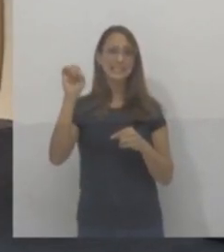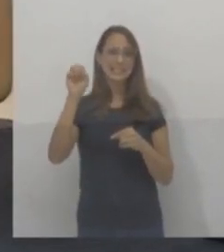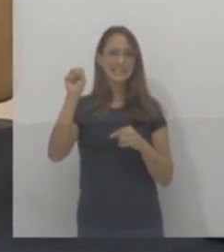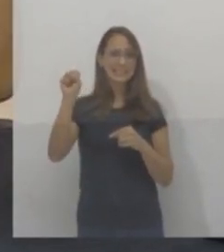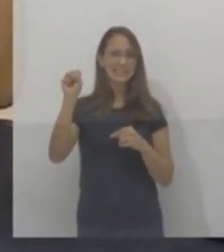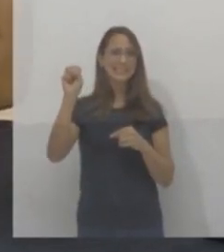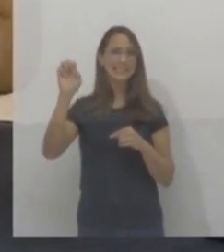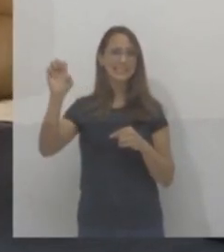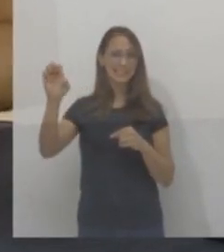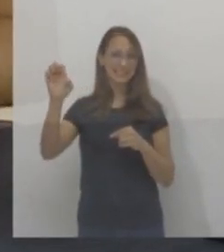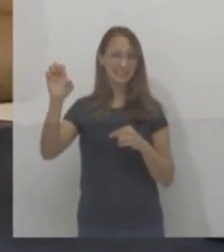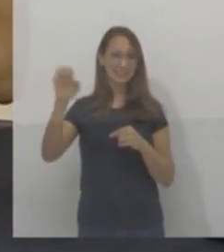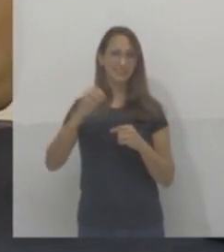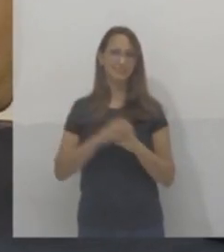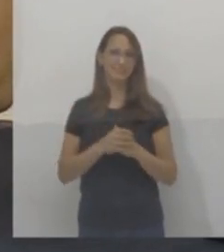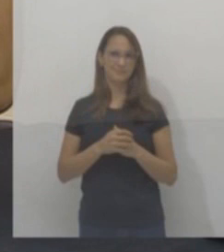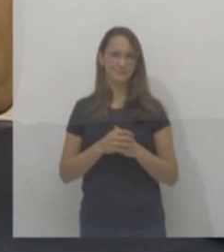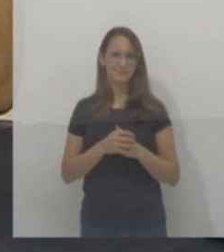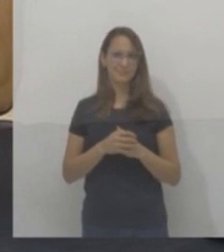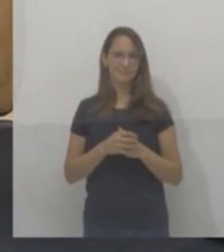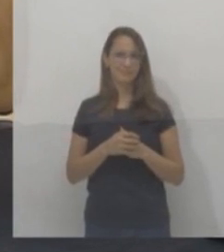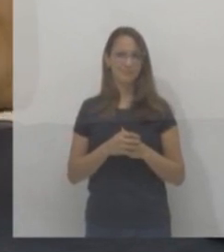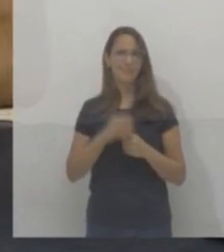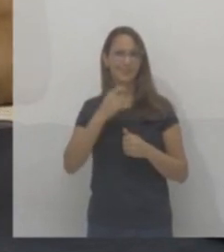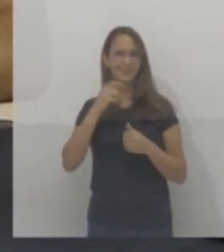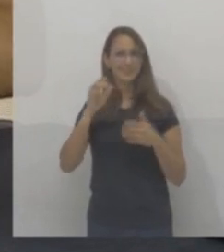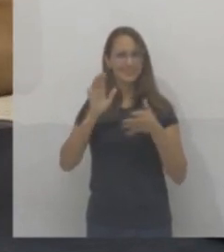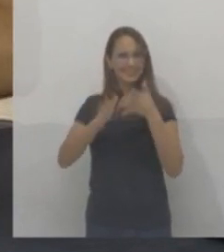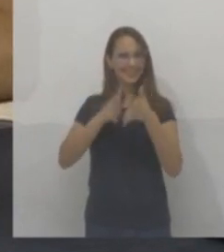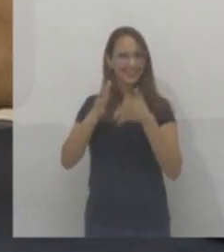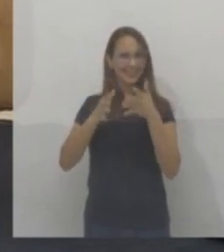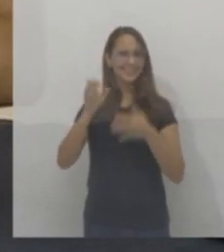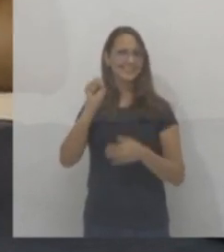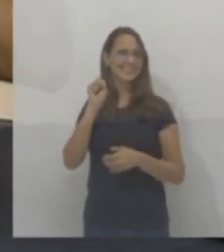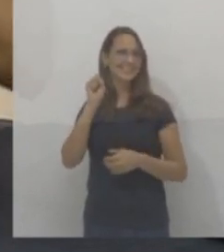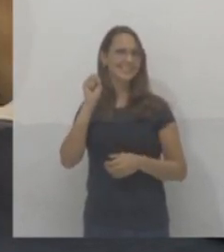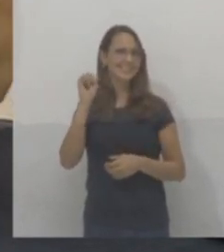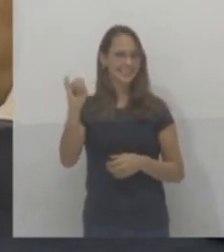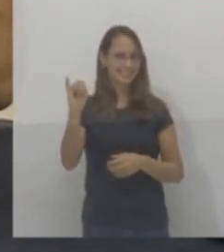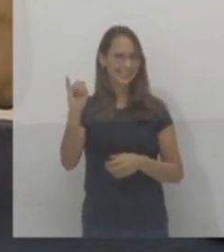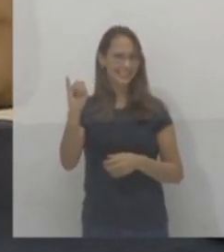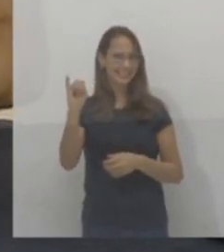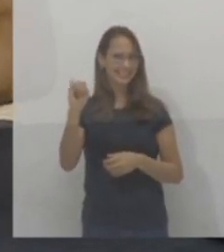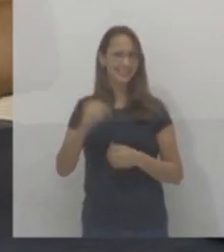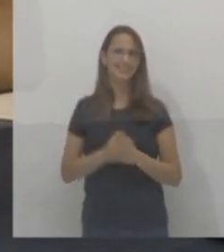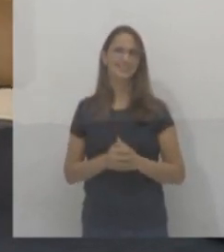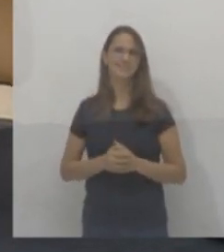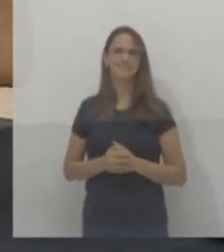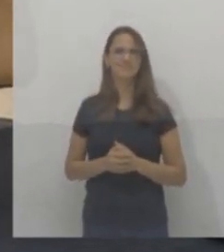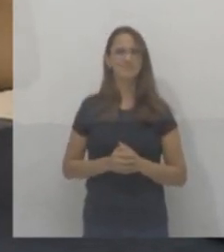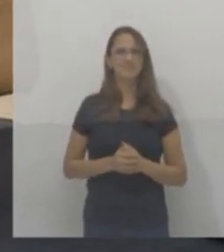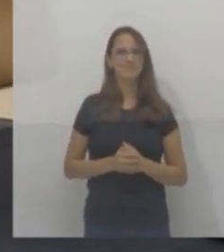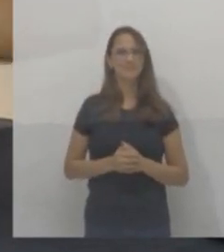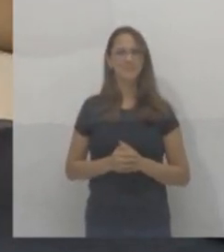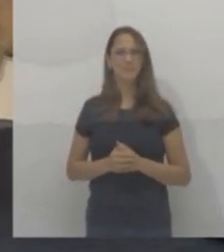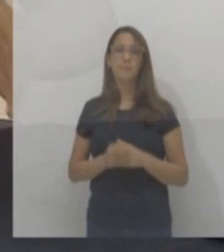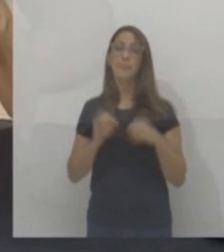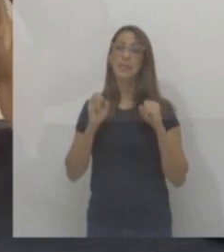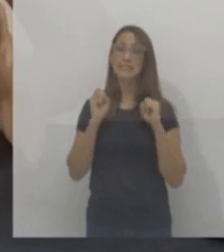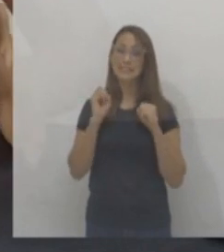ajuda a lembrar. E eu também costumo dizer para os meus alunos o seguinte, tá? Que quando a gente vai falar em português uma